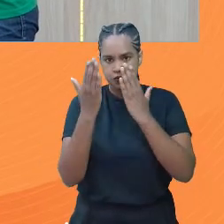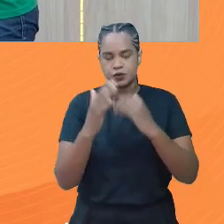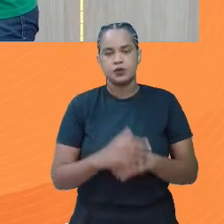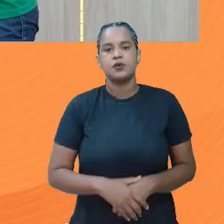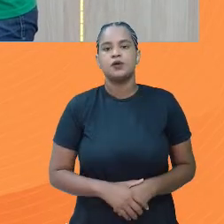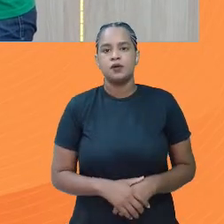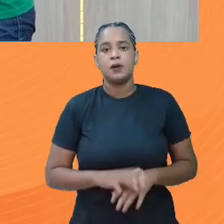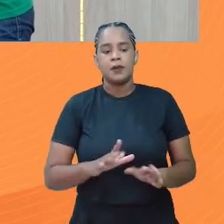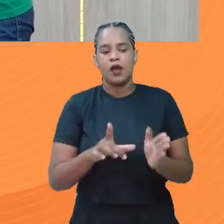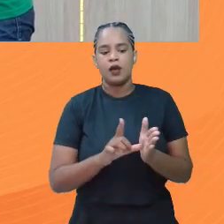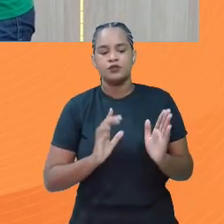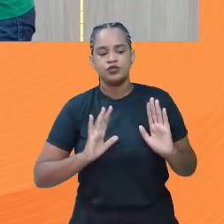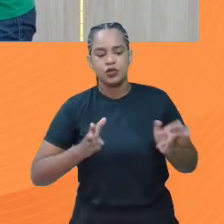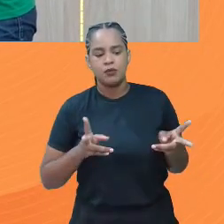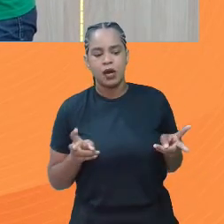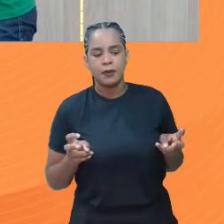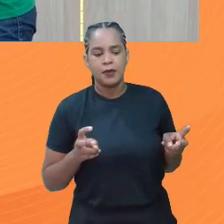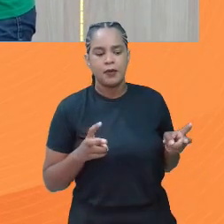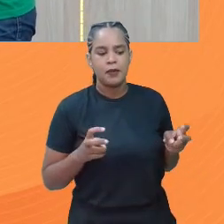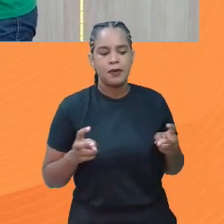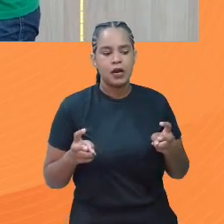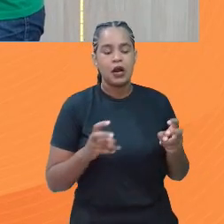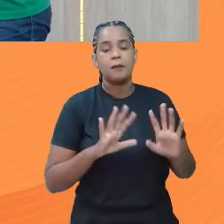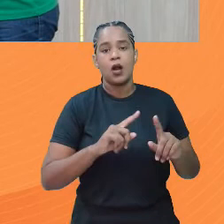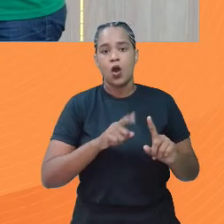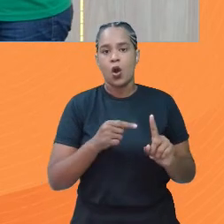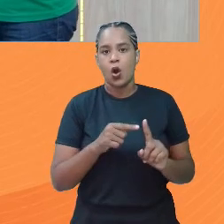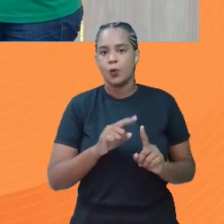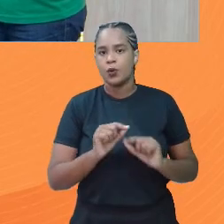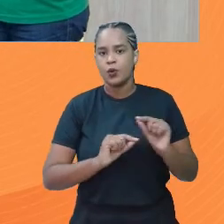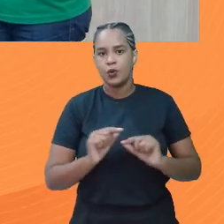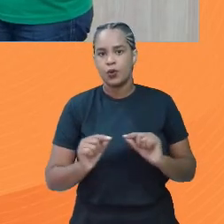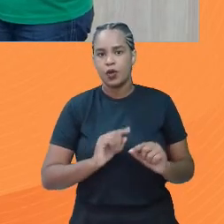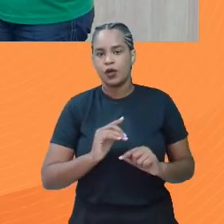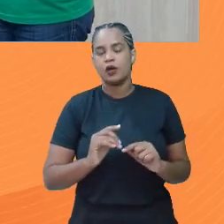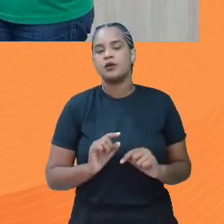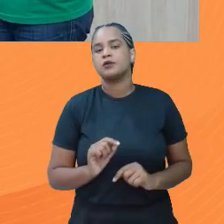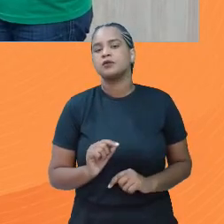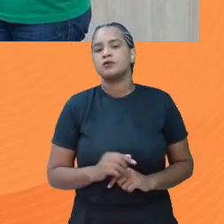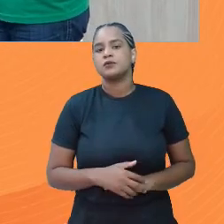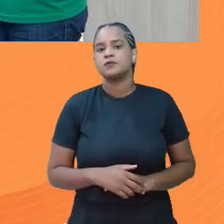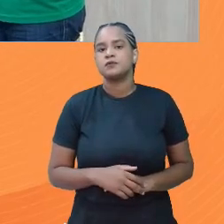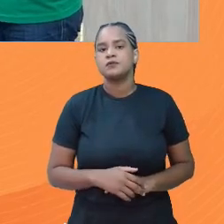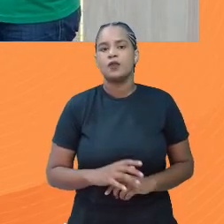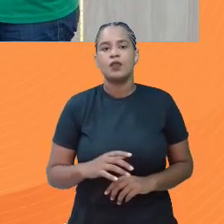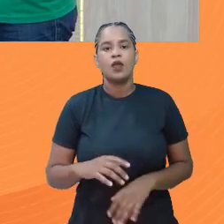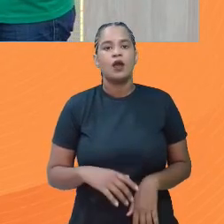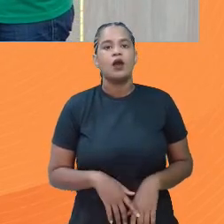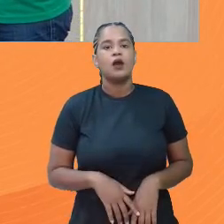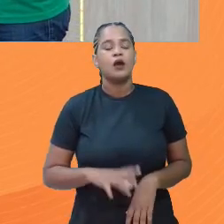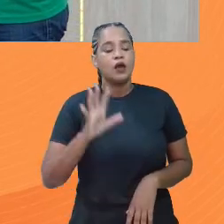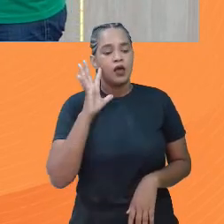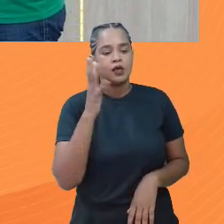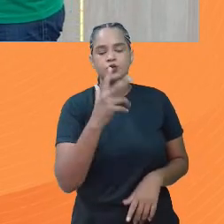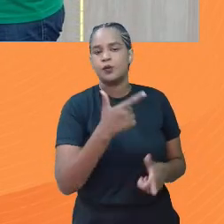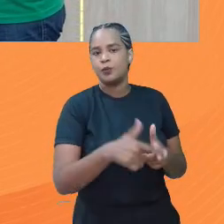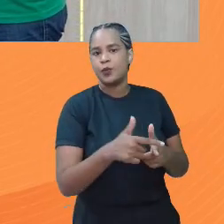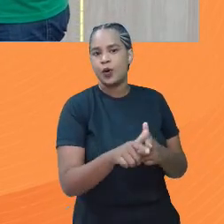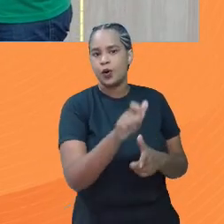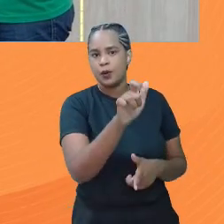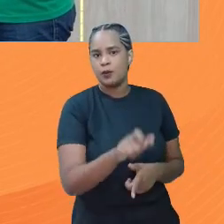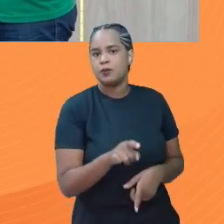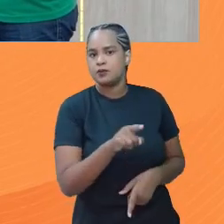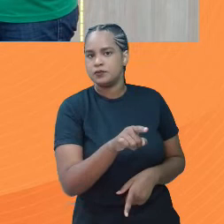observados anteriormente, mas o objetivo visado é o de resolver os